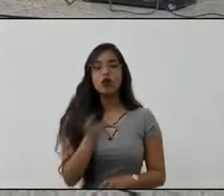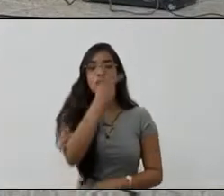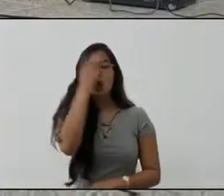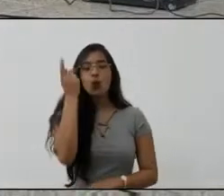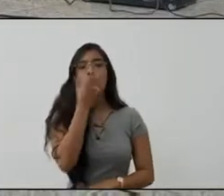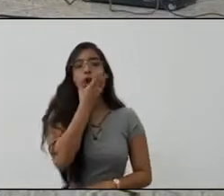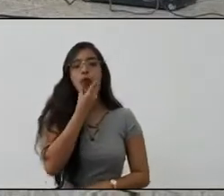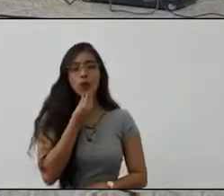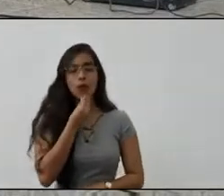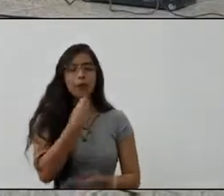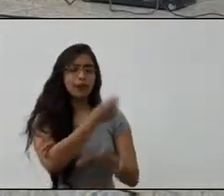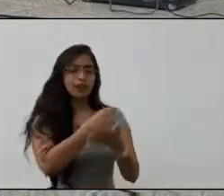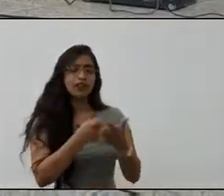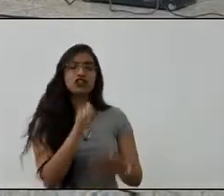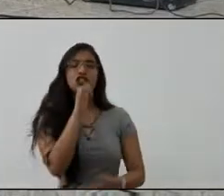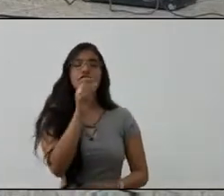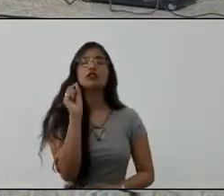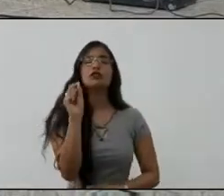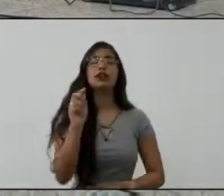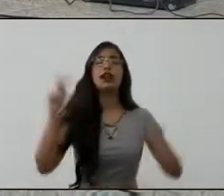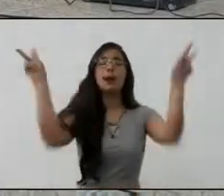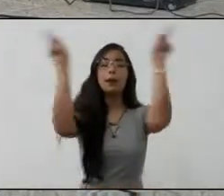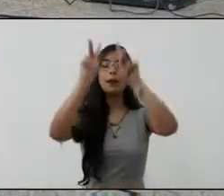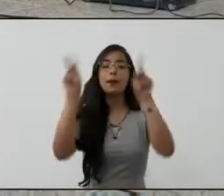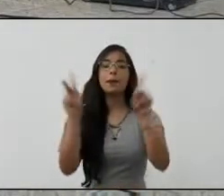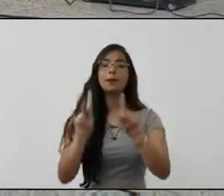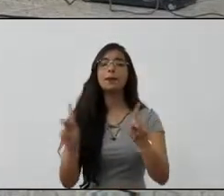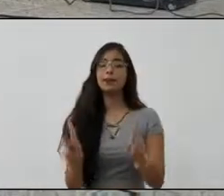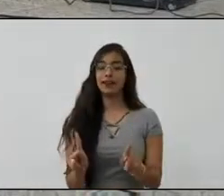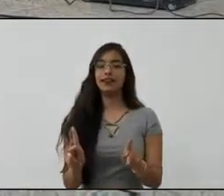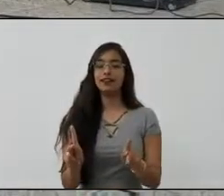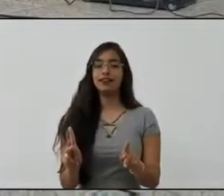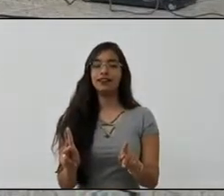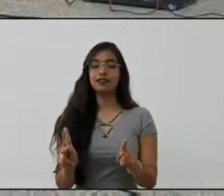Um certo escritor de nossas revistas, ele disse que paz